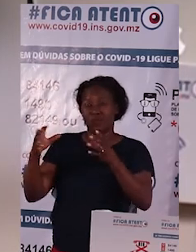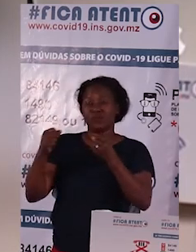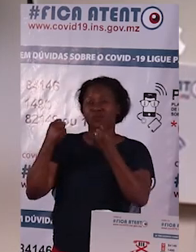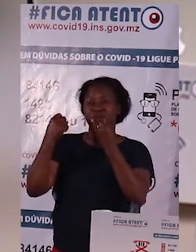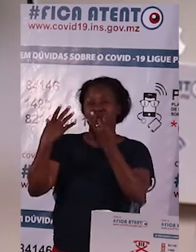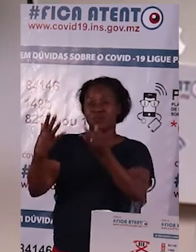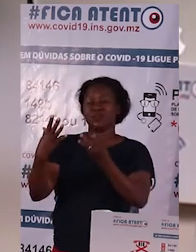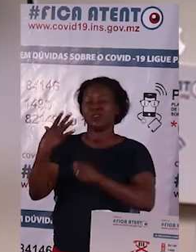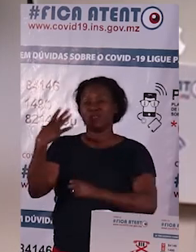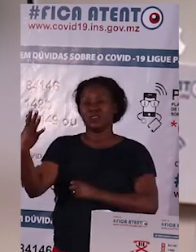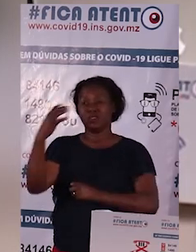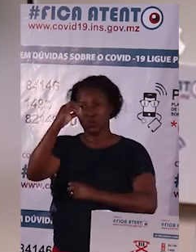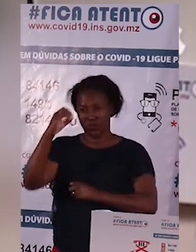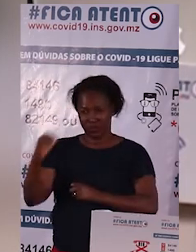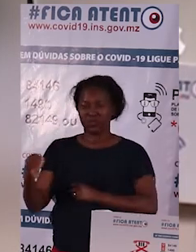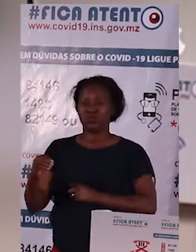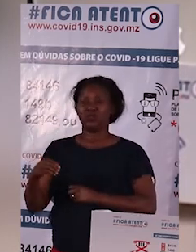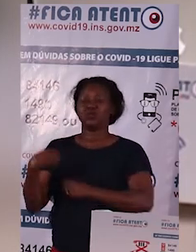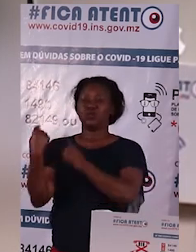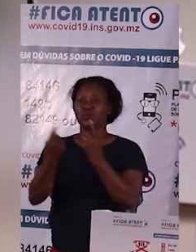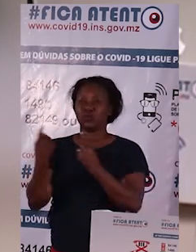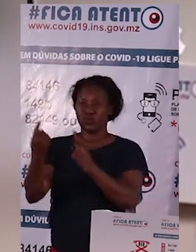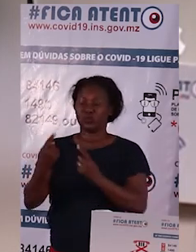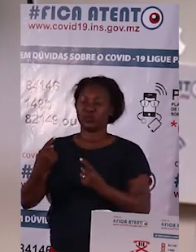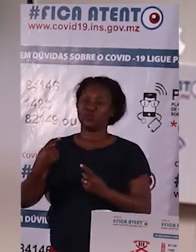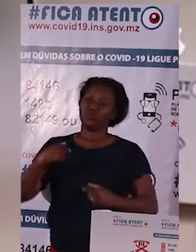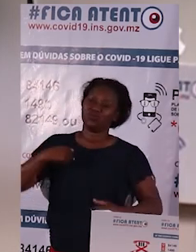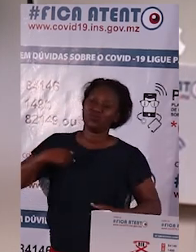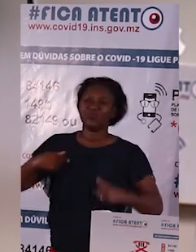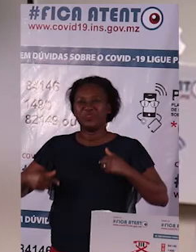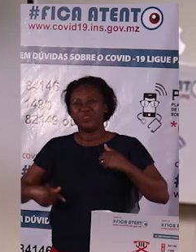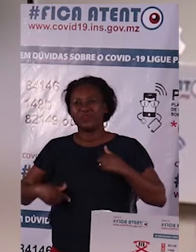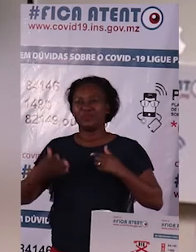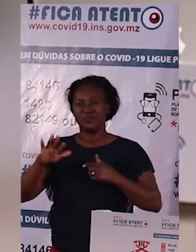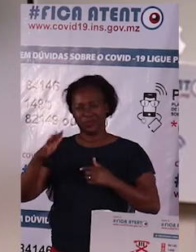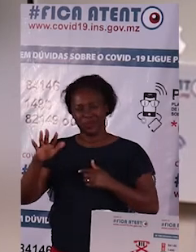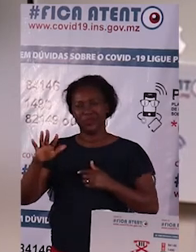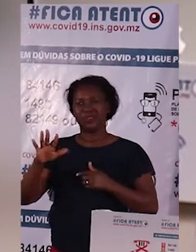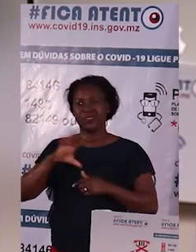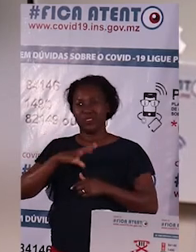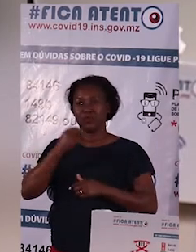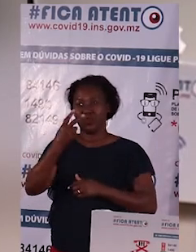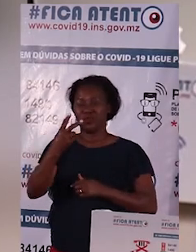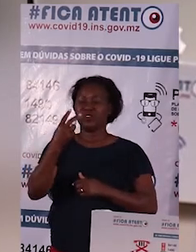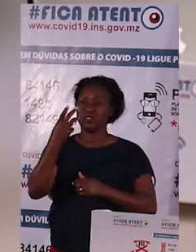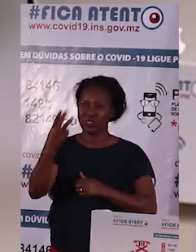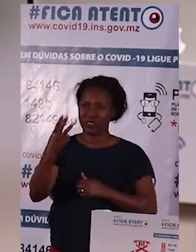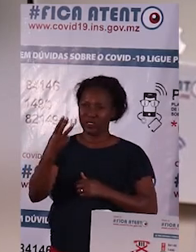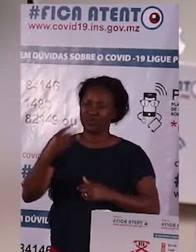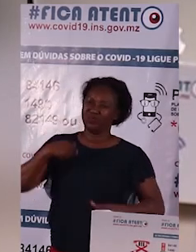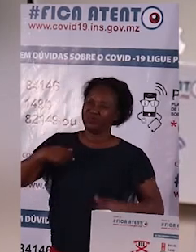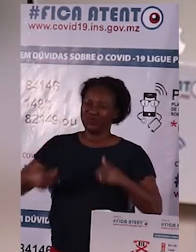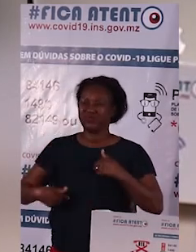dizer, 3/4 dos nossos casos são assintomáticos, temos 23% com sintomatologia leve